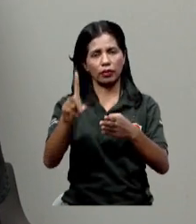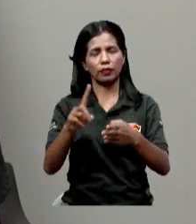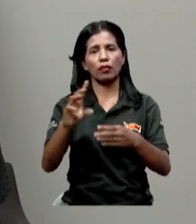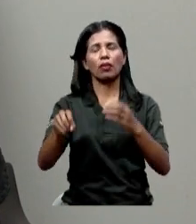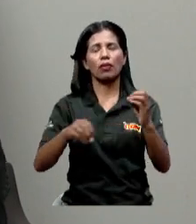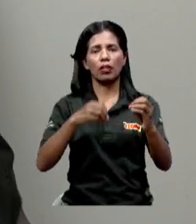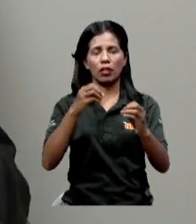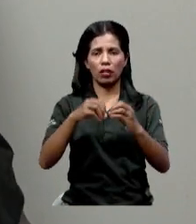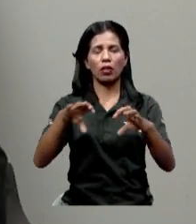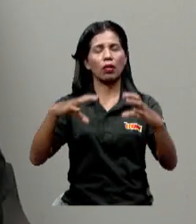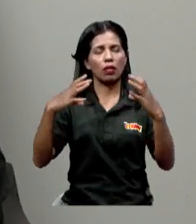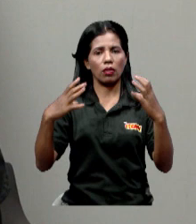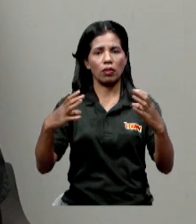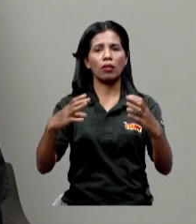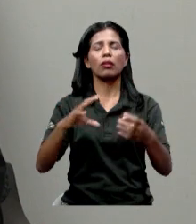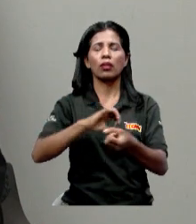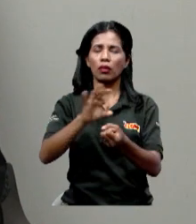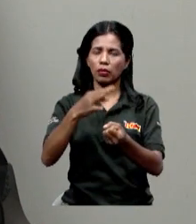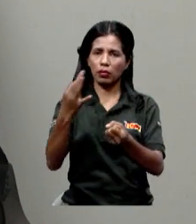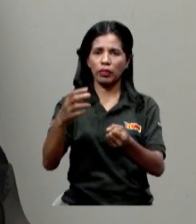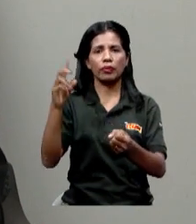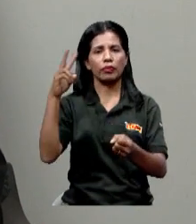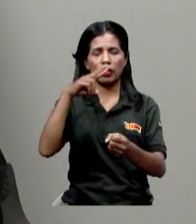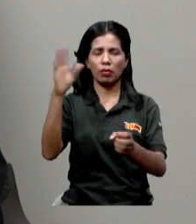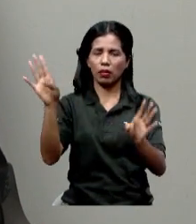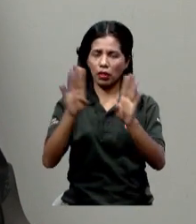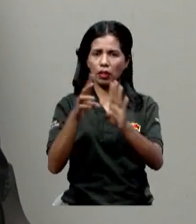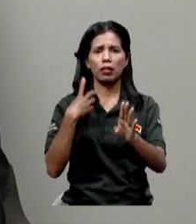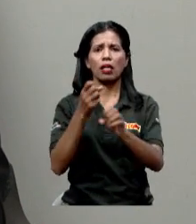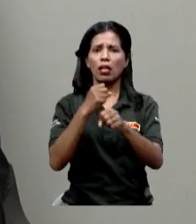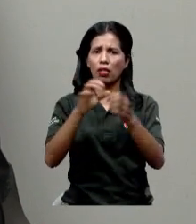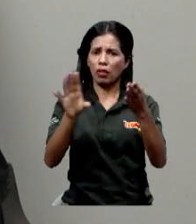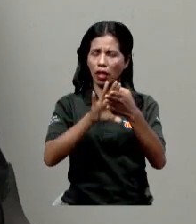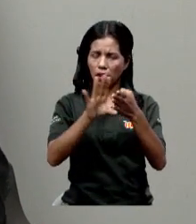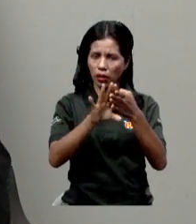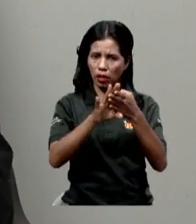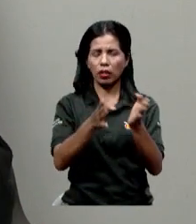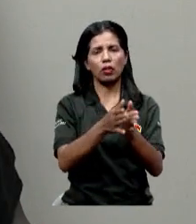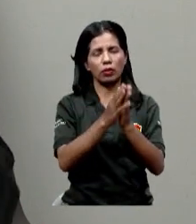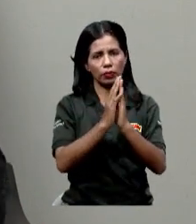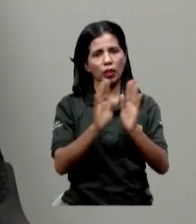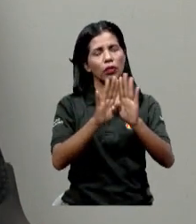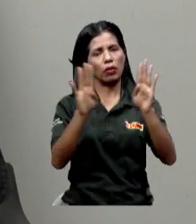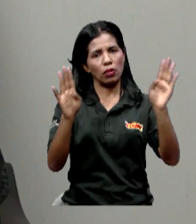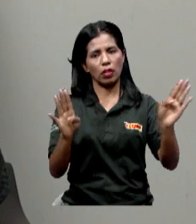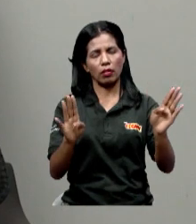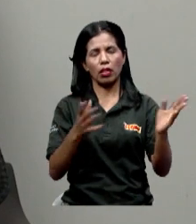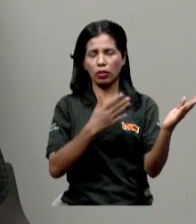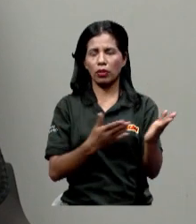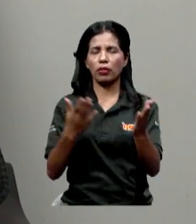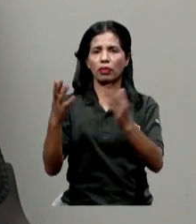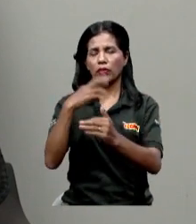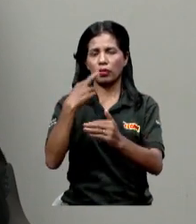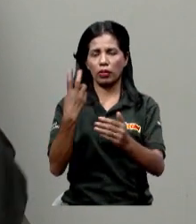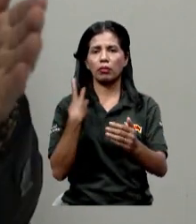covid acontece, Vietnam o inher takatia. Mas ita halo karta. Ita halo karta da ba final ser loke te hoto sera bel loke